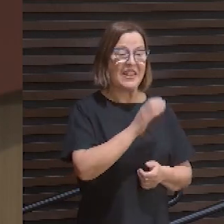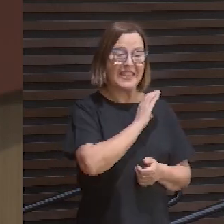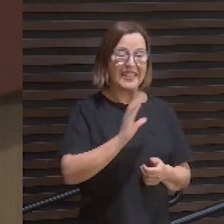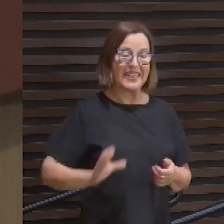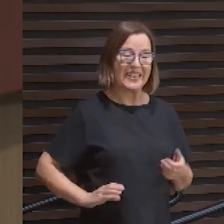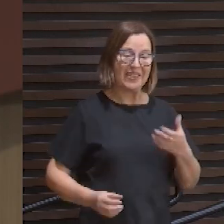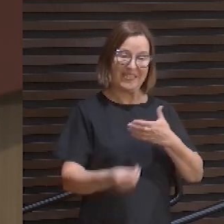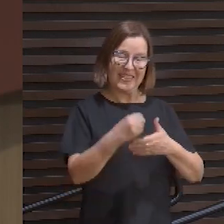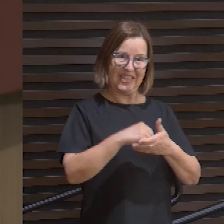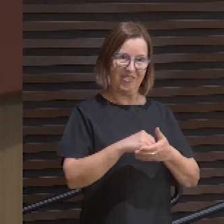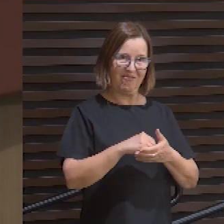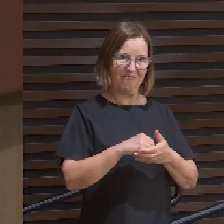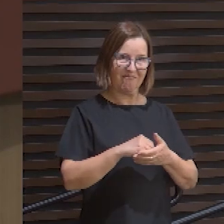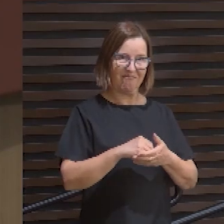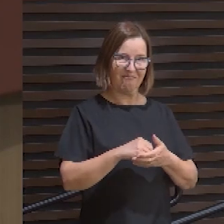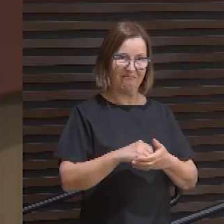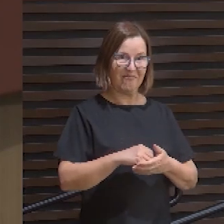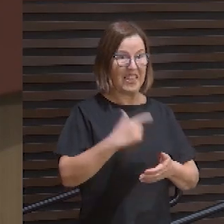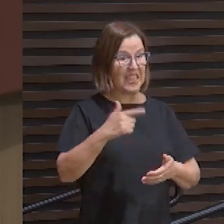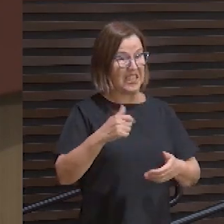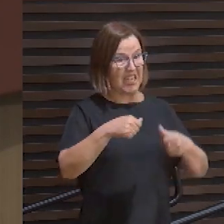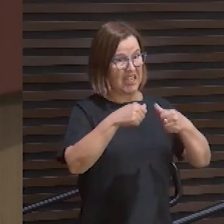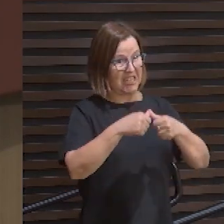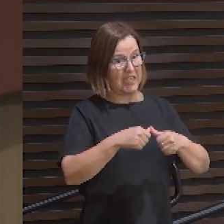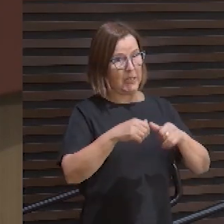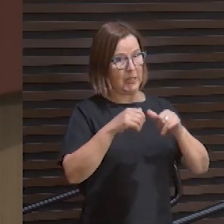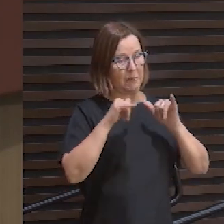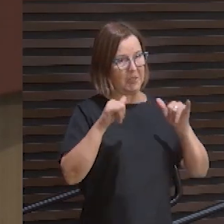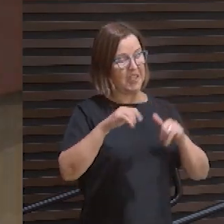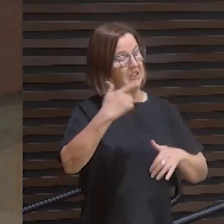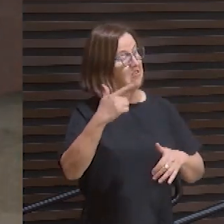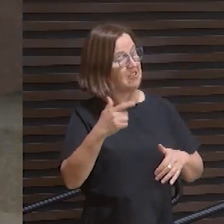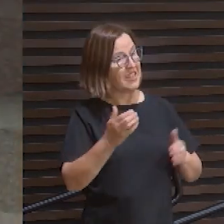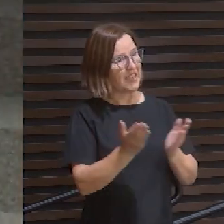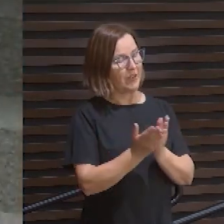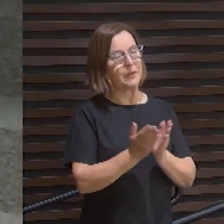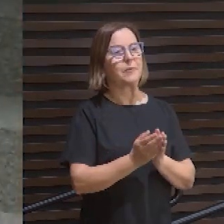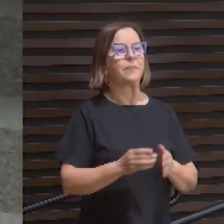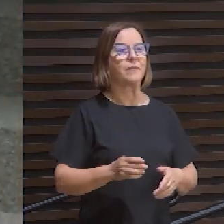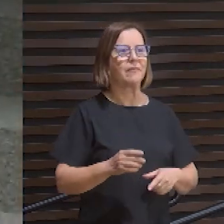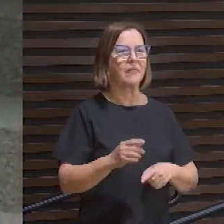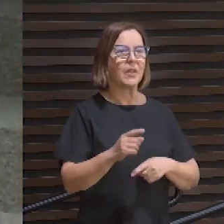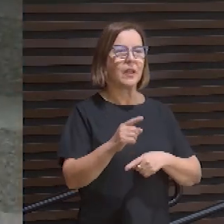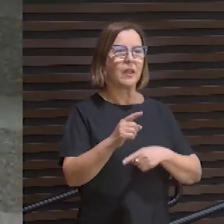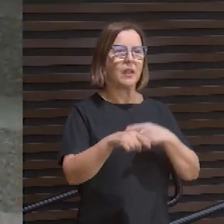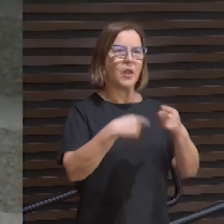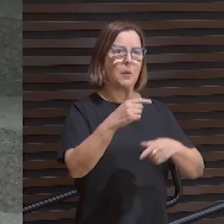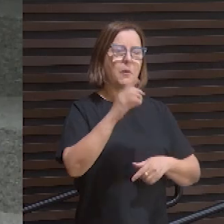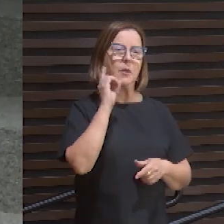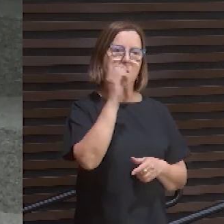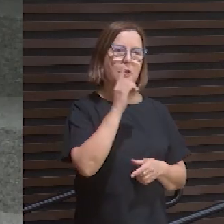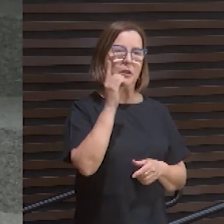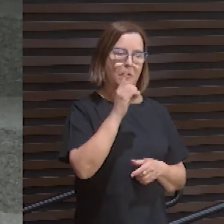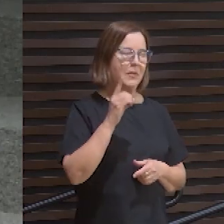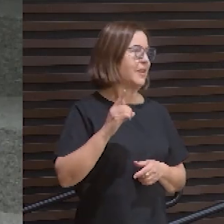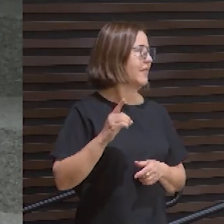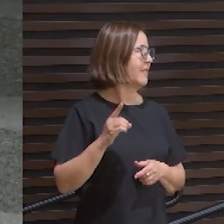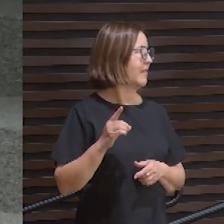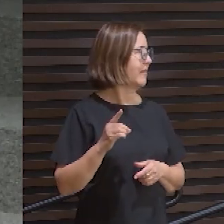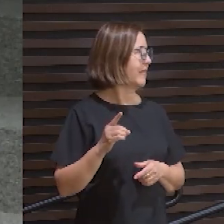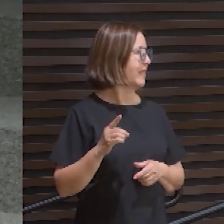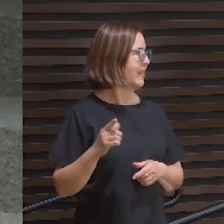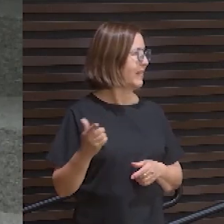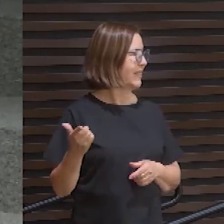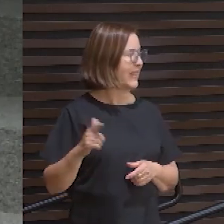tem cristianismo. Olha, depois do domingo eu trago mais 150